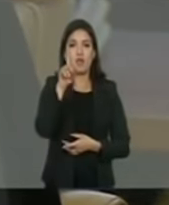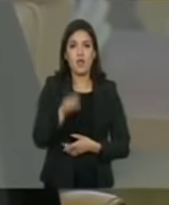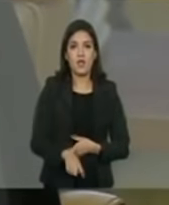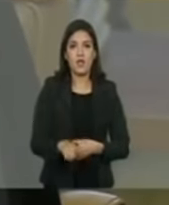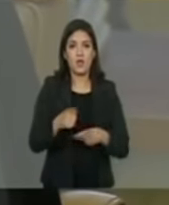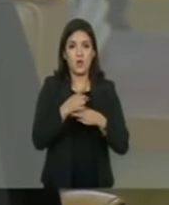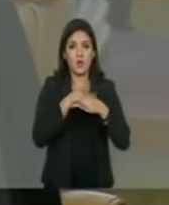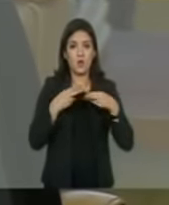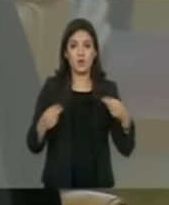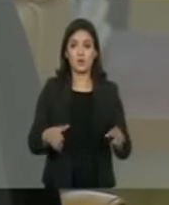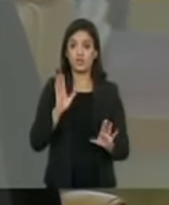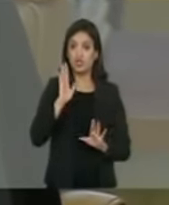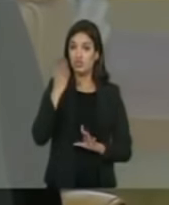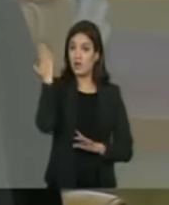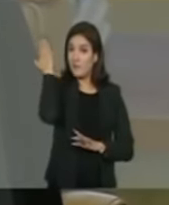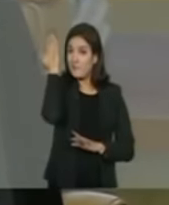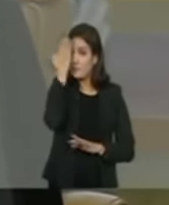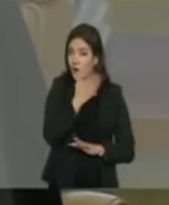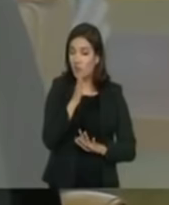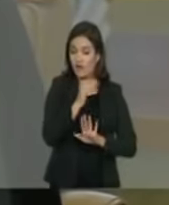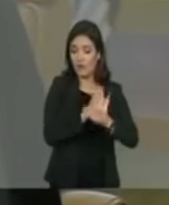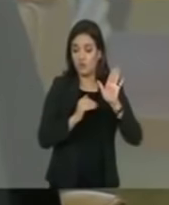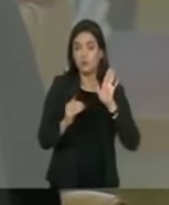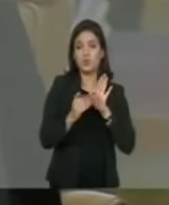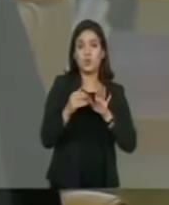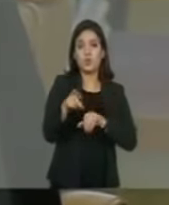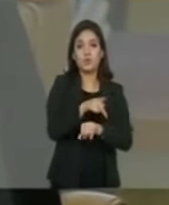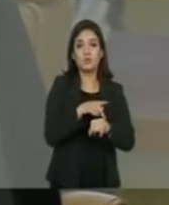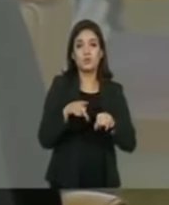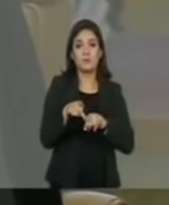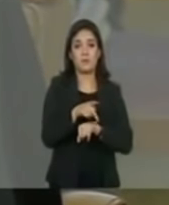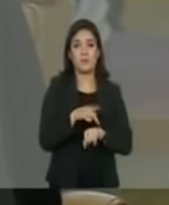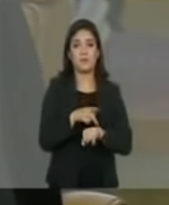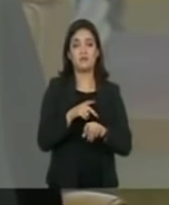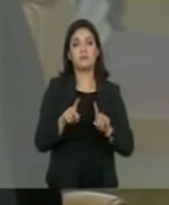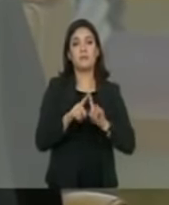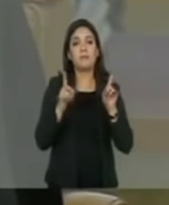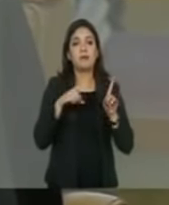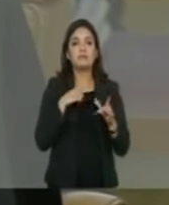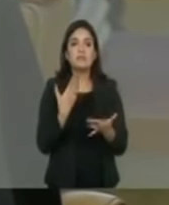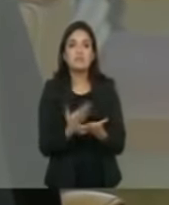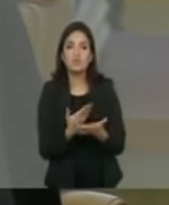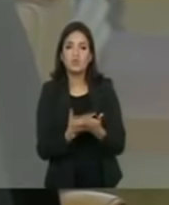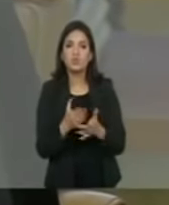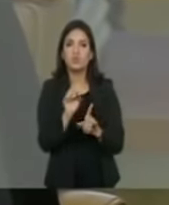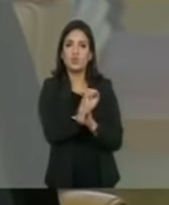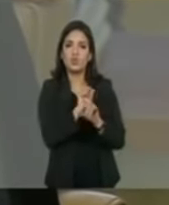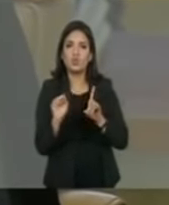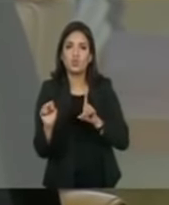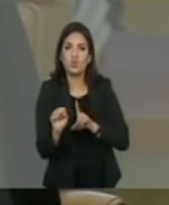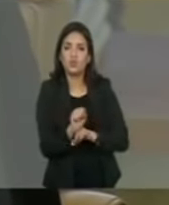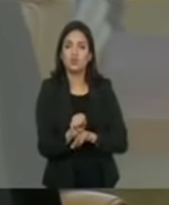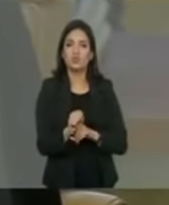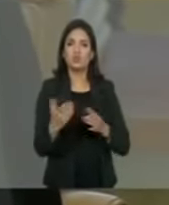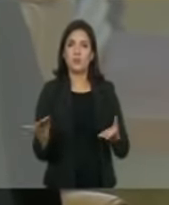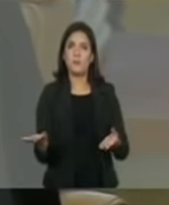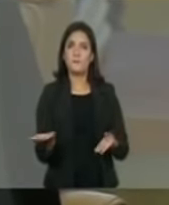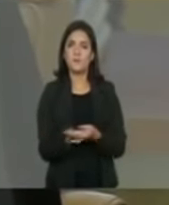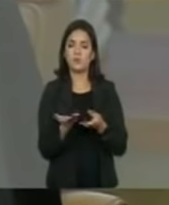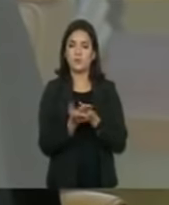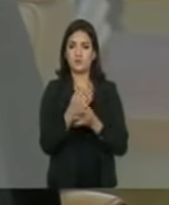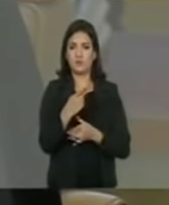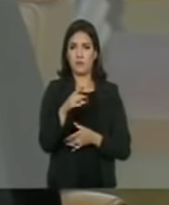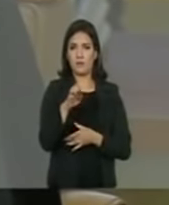comprovado nos países mais dados a estudos de sociologia processual penal que